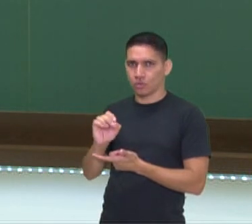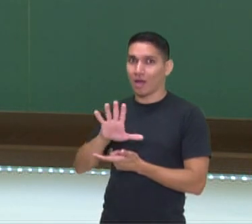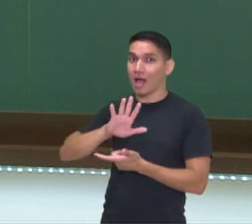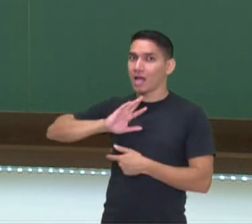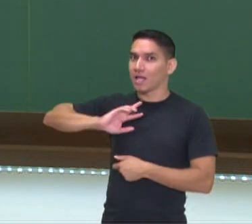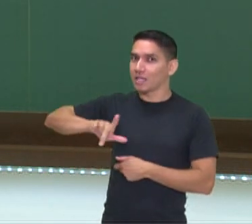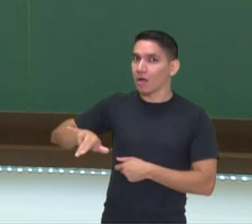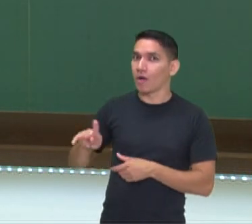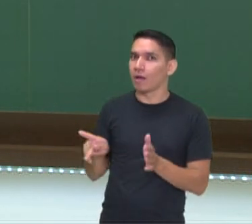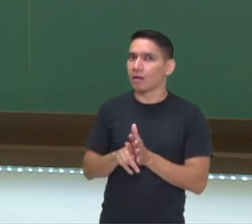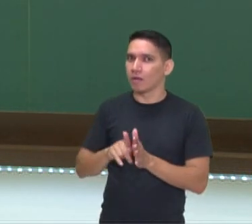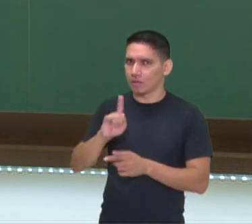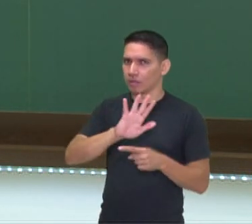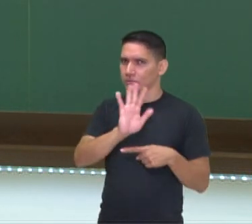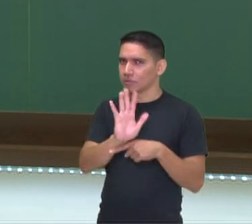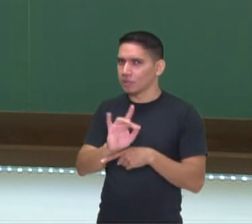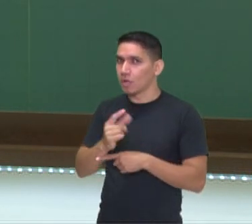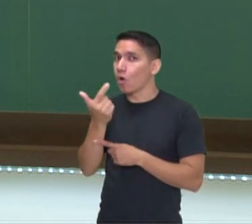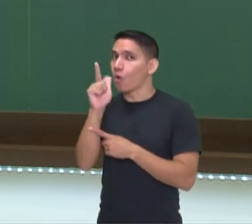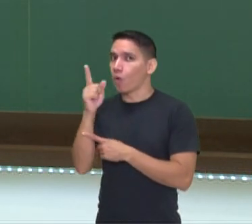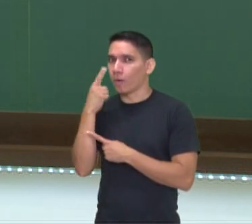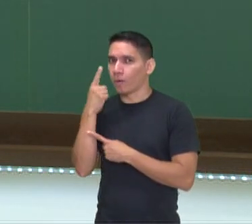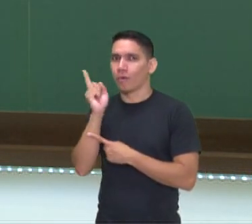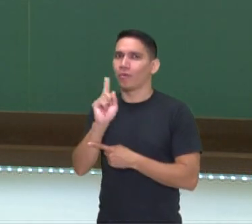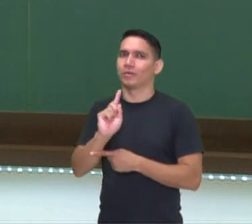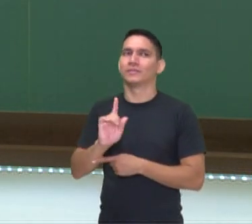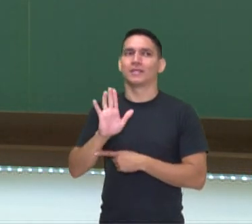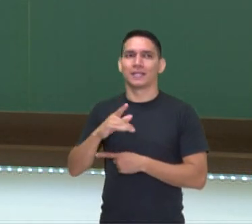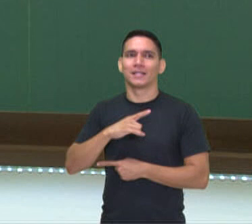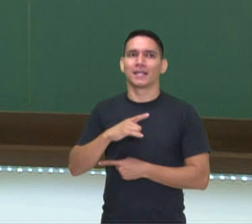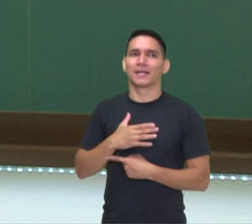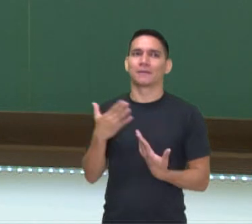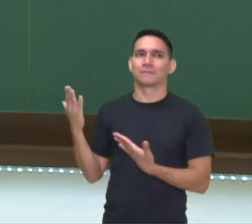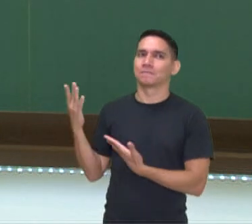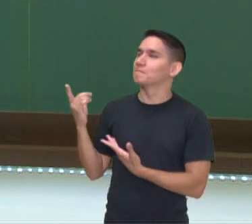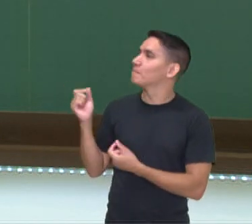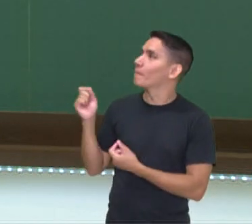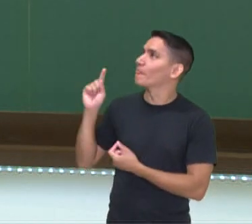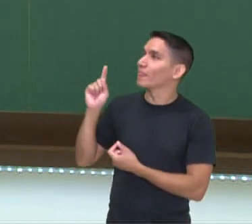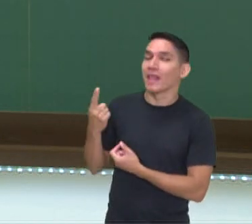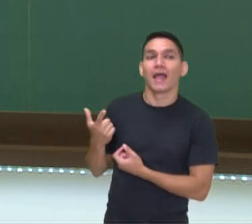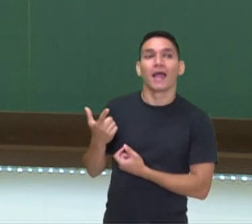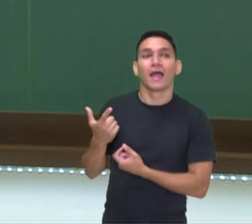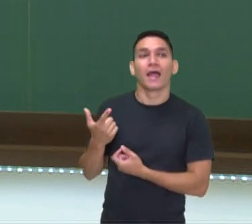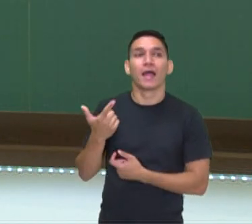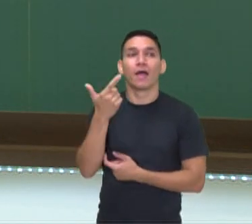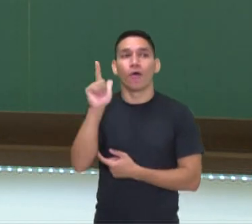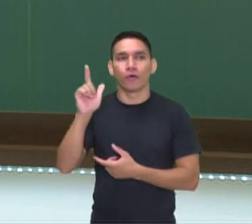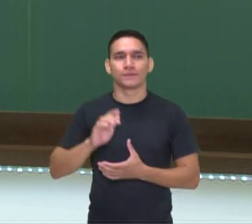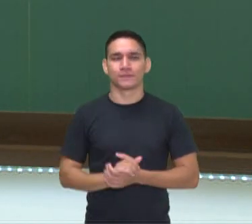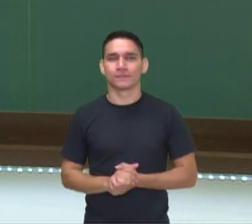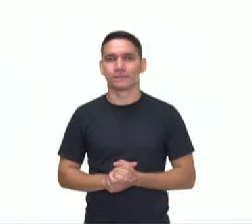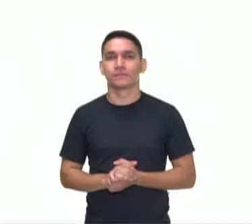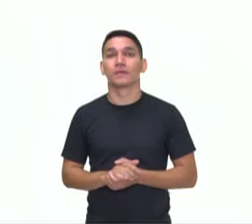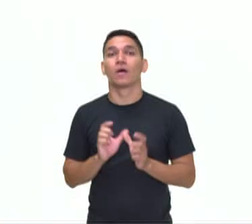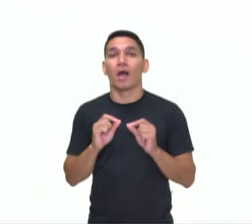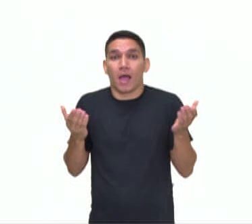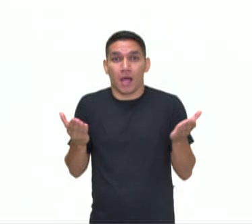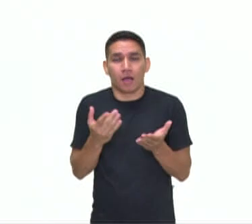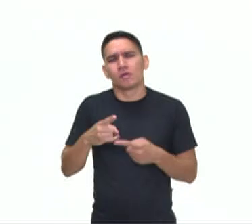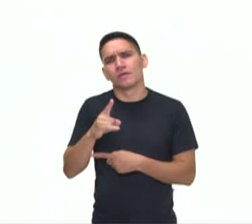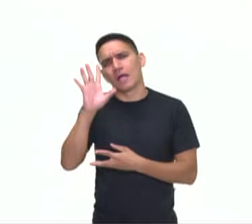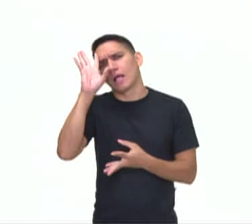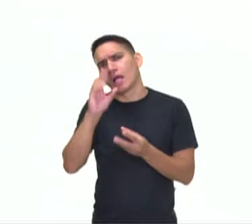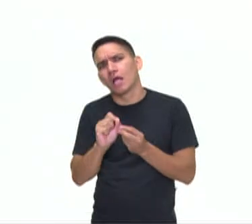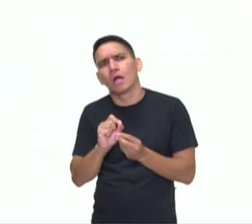teto da Capela Sistina. Nós temos o Caravaggio, né? Michelangelo Caravaggio. E aqui você entende, o que você entende